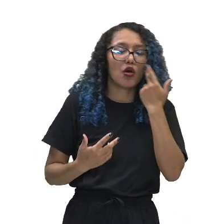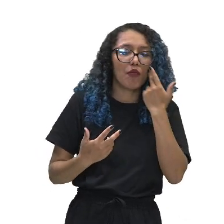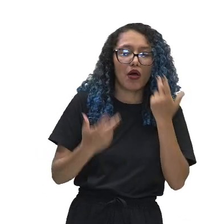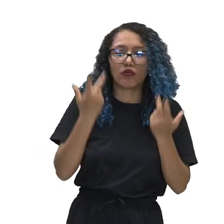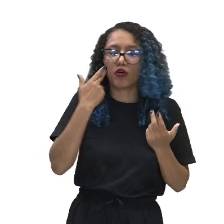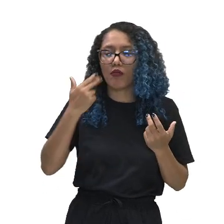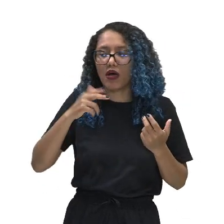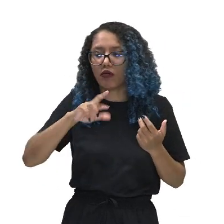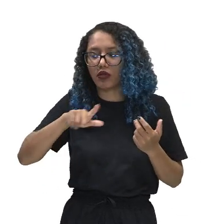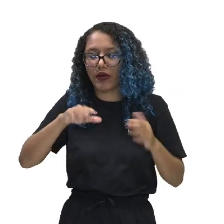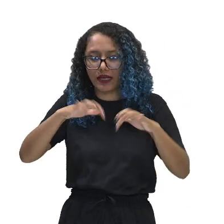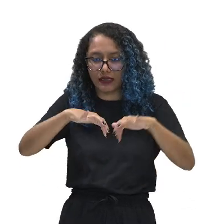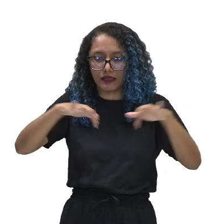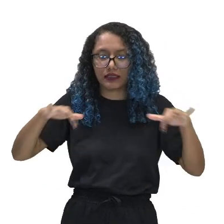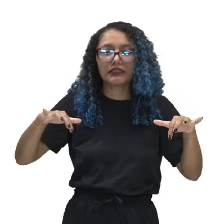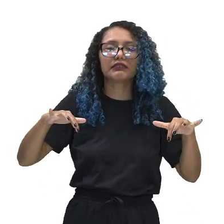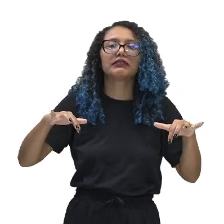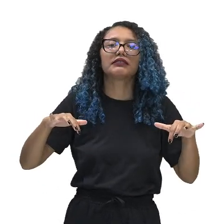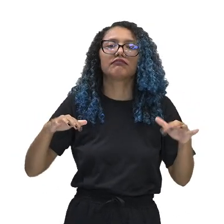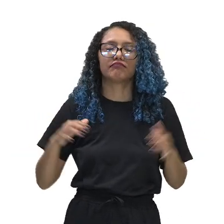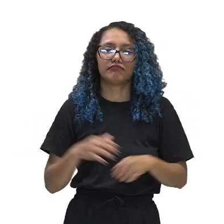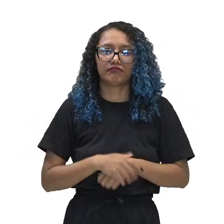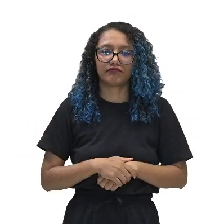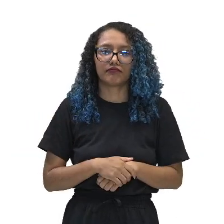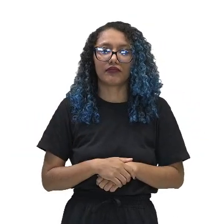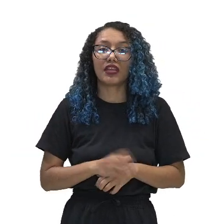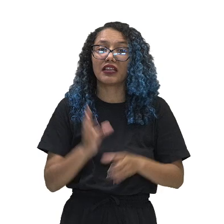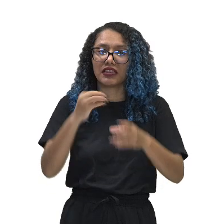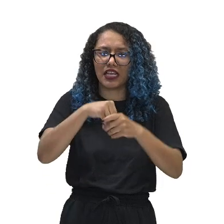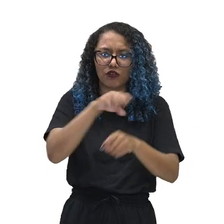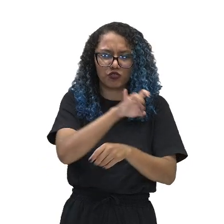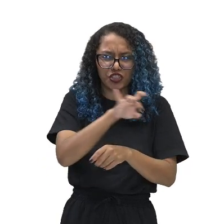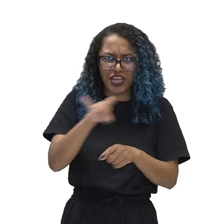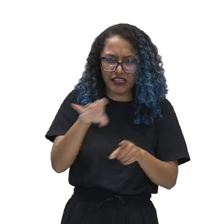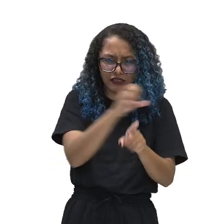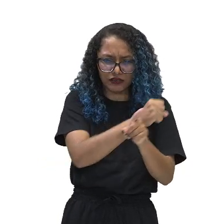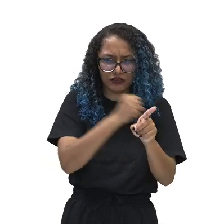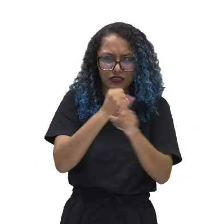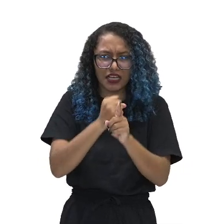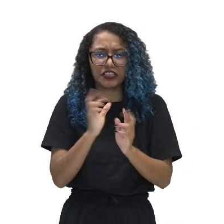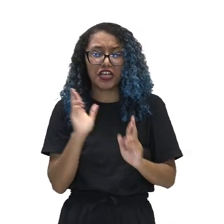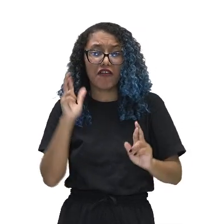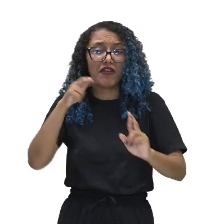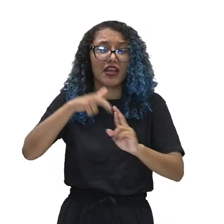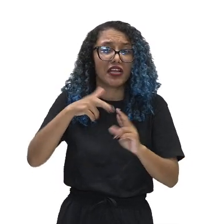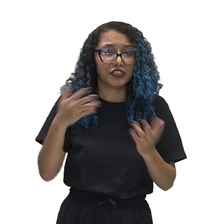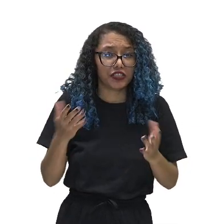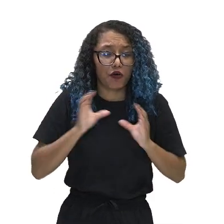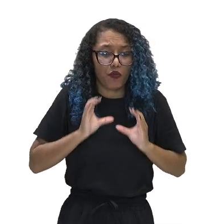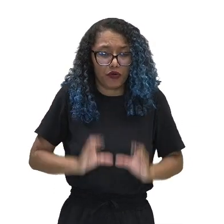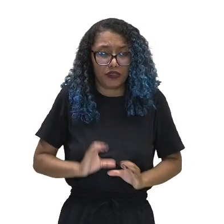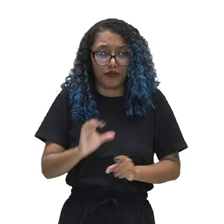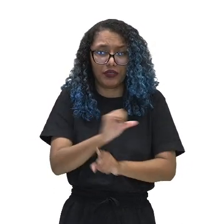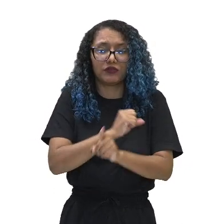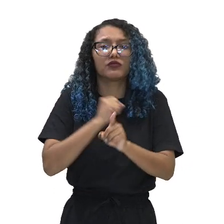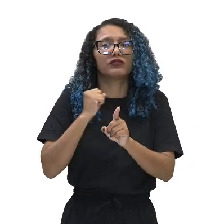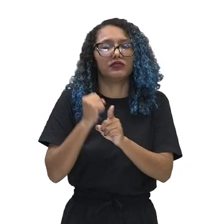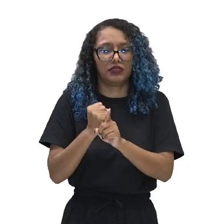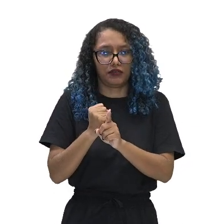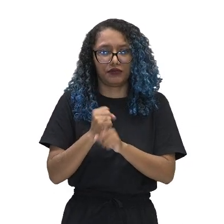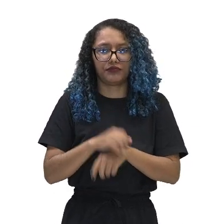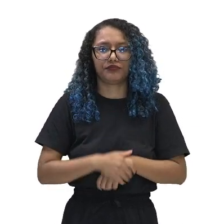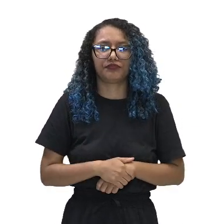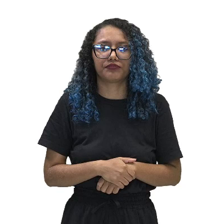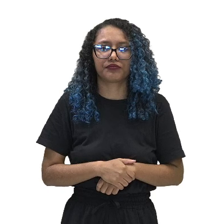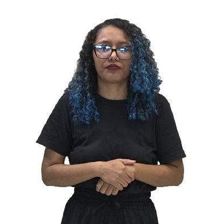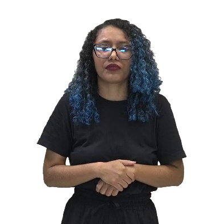cada sociedade em termos de comportamento social. Bem, entendido isso, nós podemos dizer que ficou